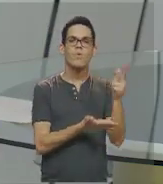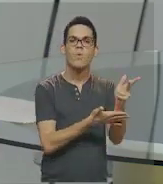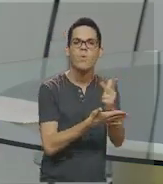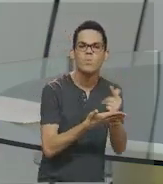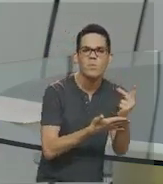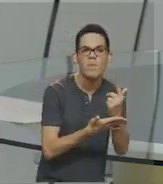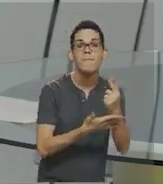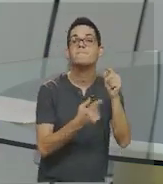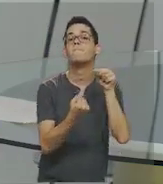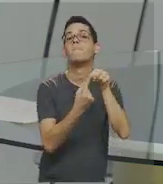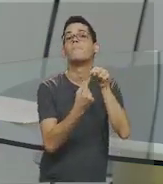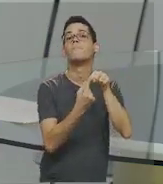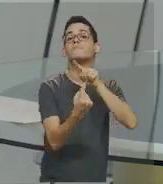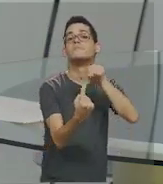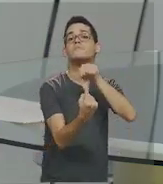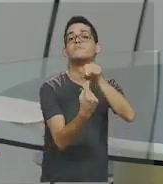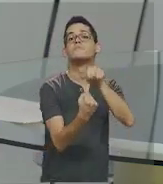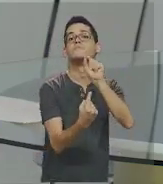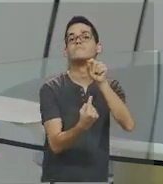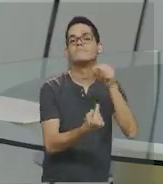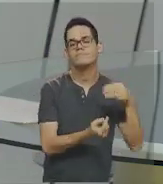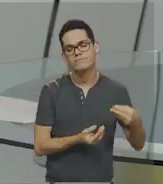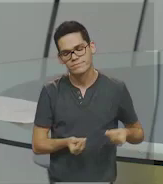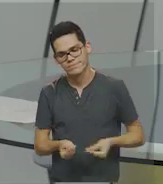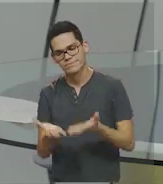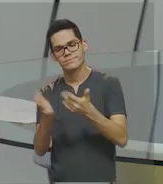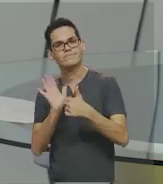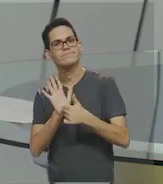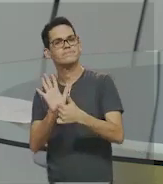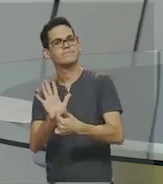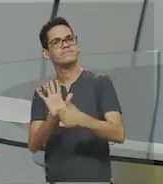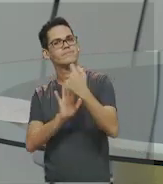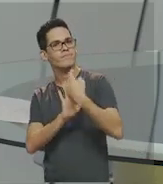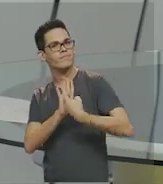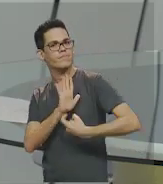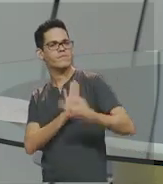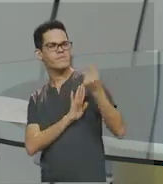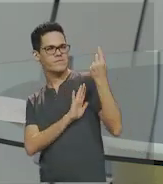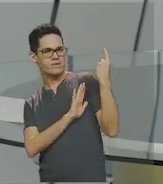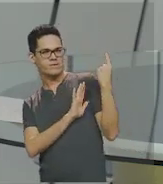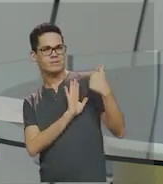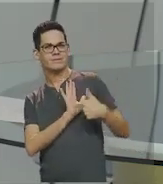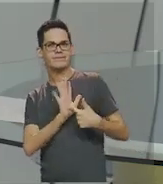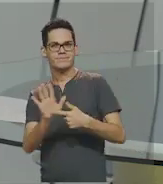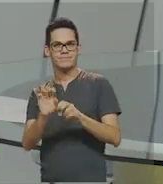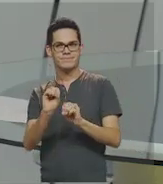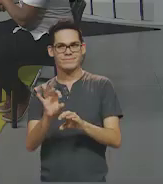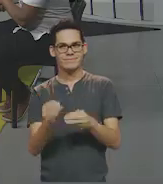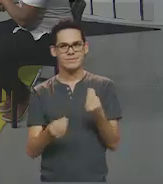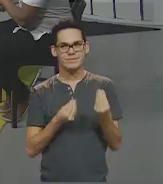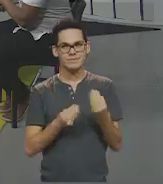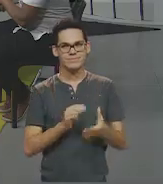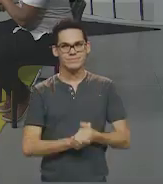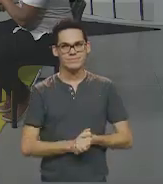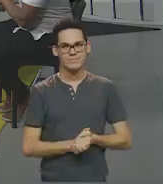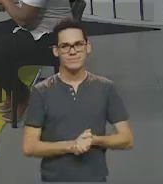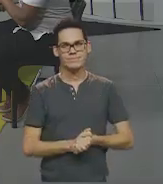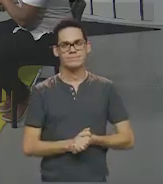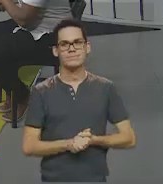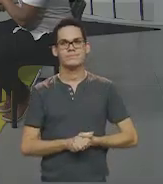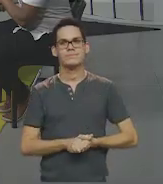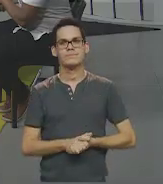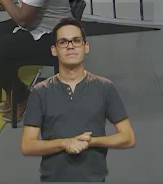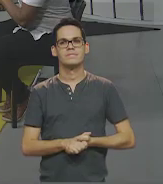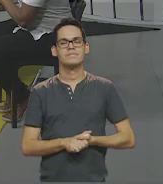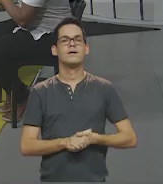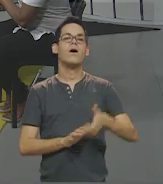na compreensão de muitos textos de época, com certeza. Ok, obrigada. Vamos para a próxima.